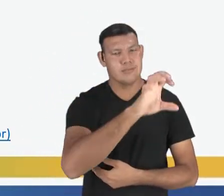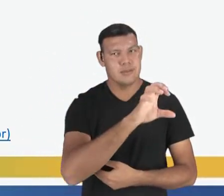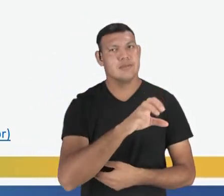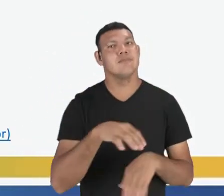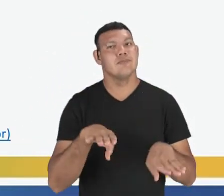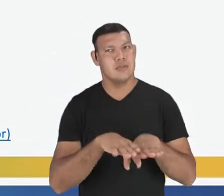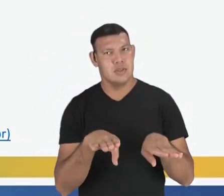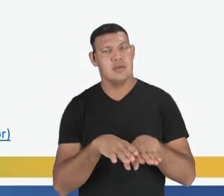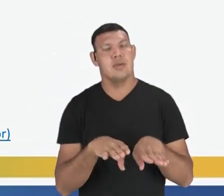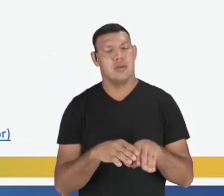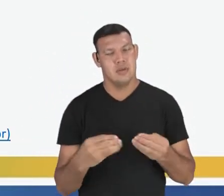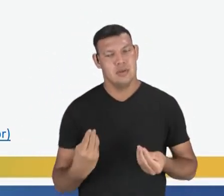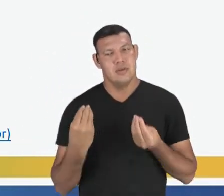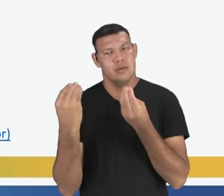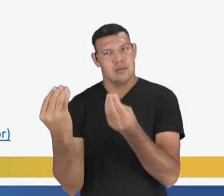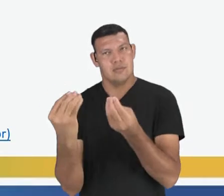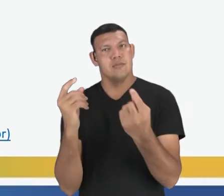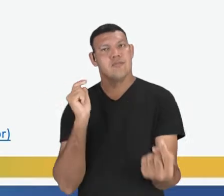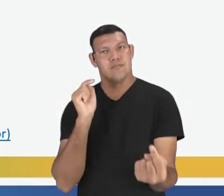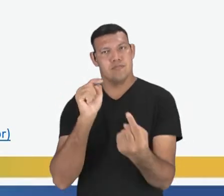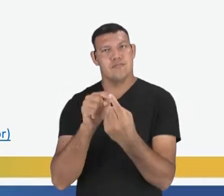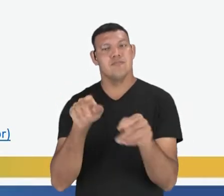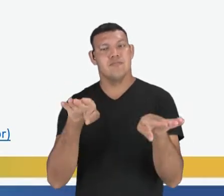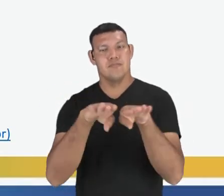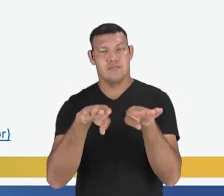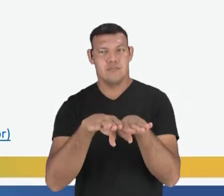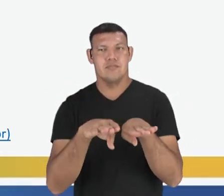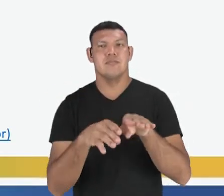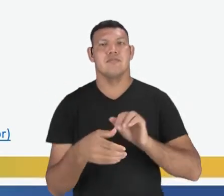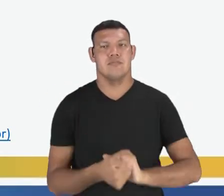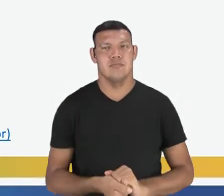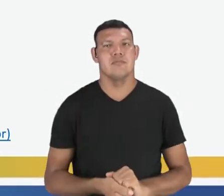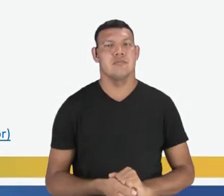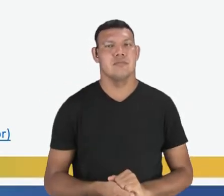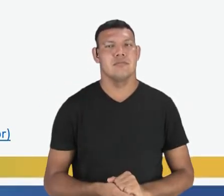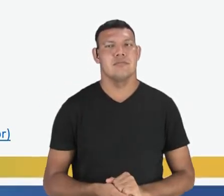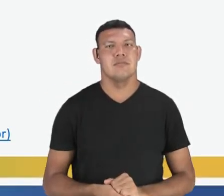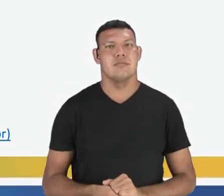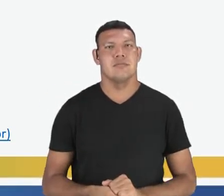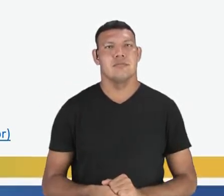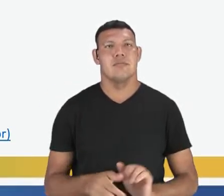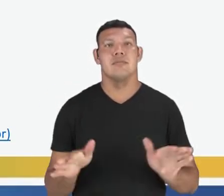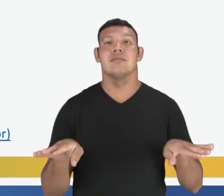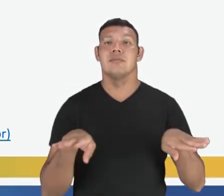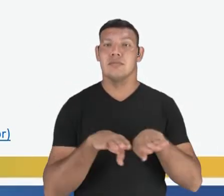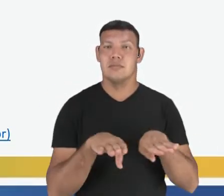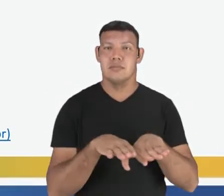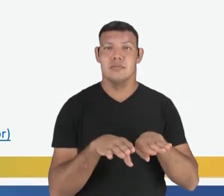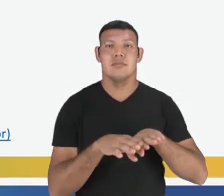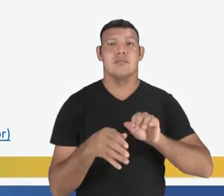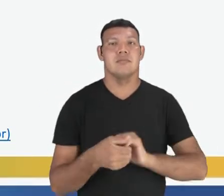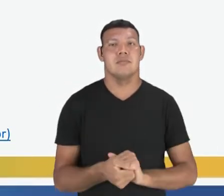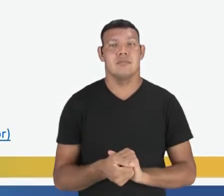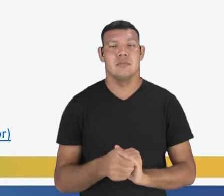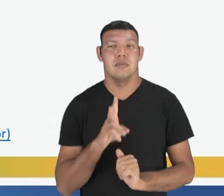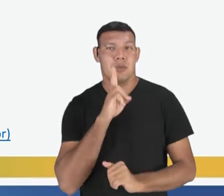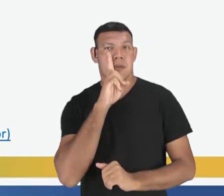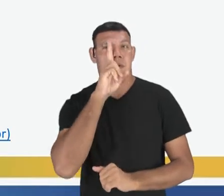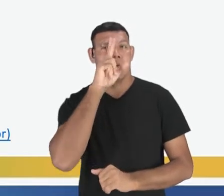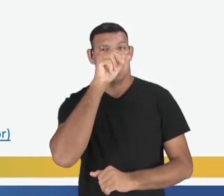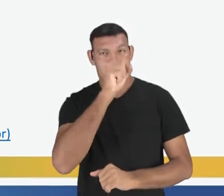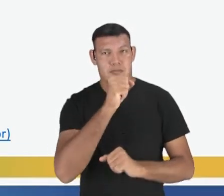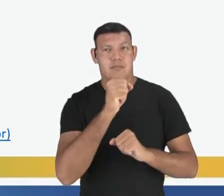também é uma das finalidades desse banco, segundo as suas diretrizes. Também um fortalecimento mútuo